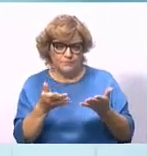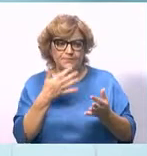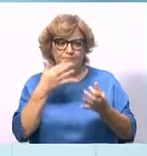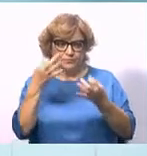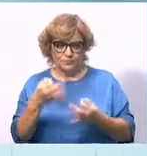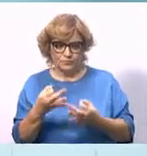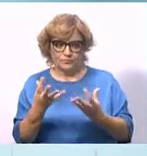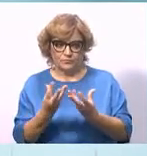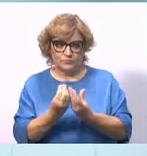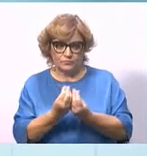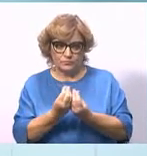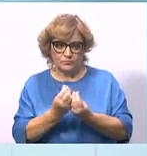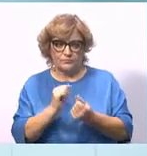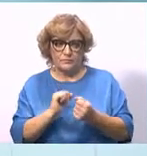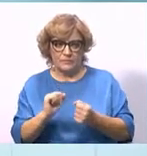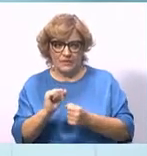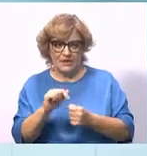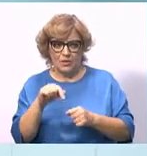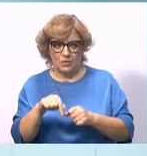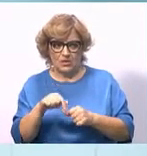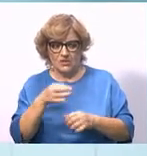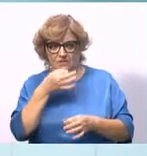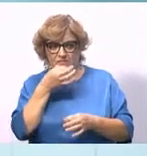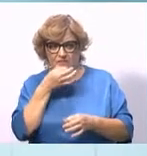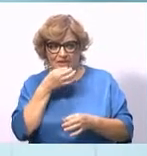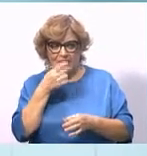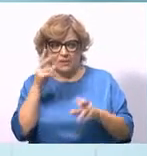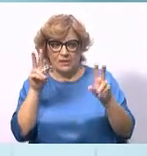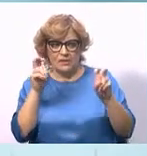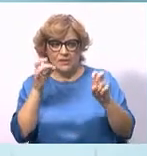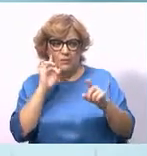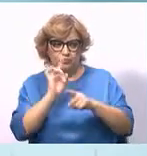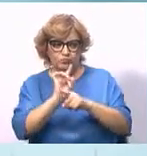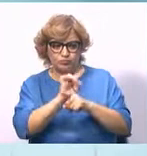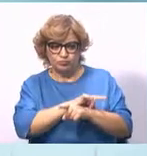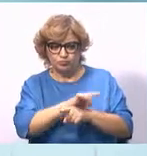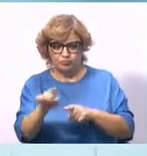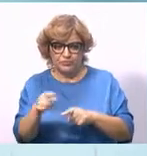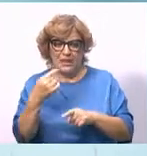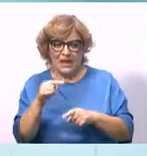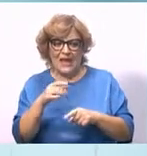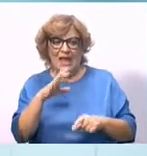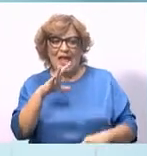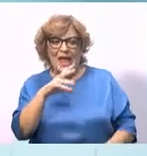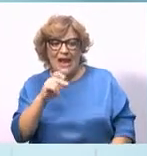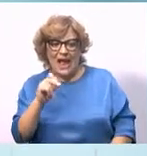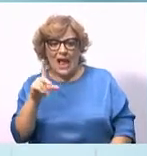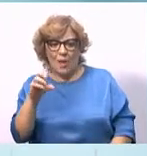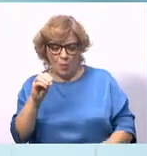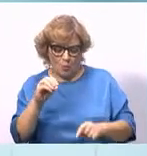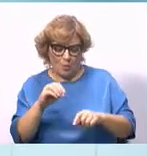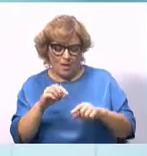facto, juntamente com a produção, decidimos hoje falar sobre um tema tão comum, que são os calos e as